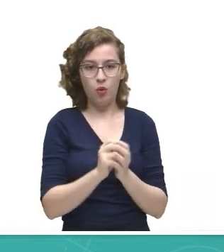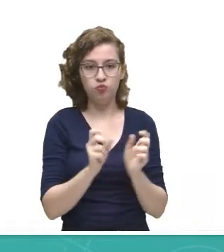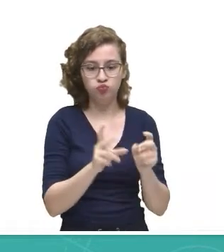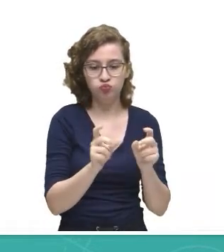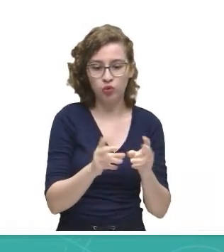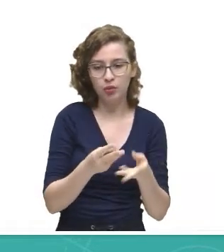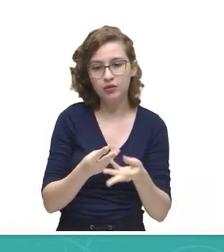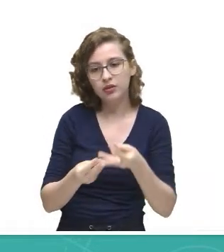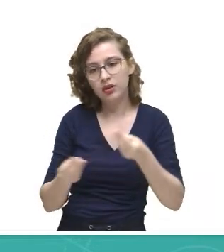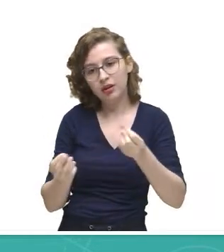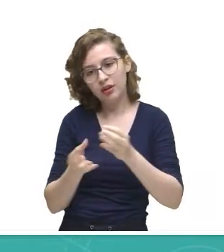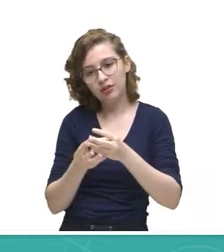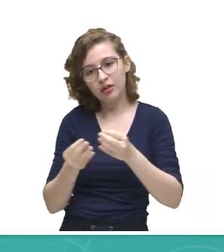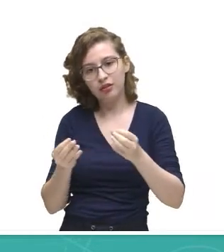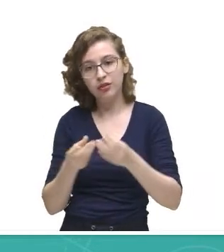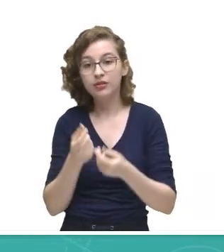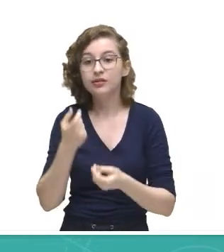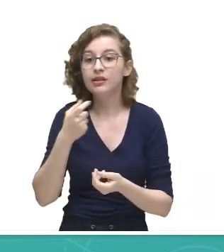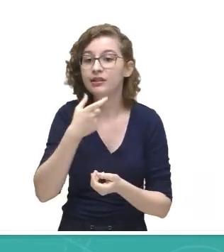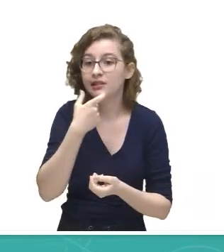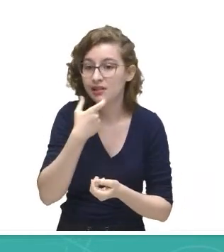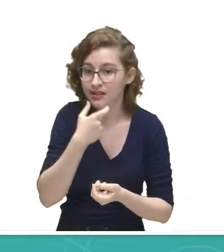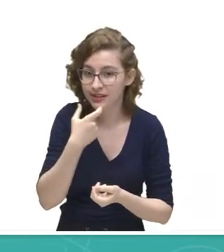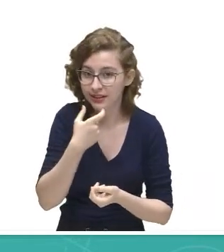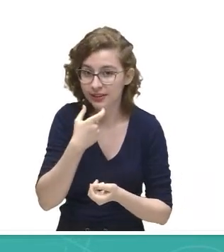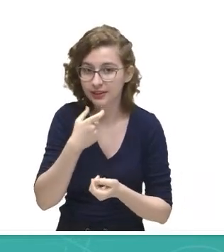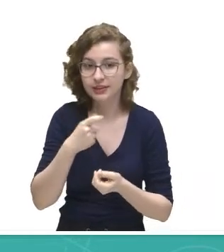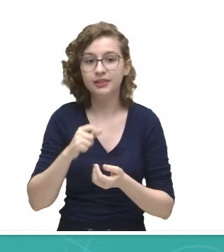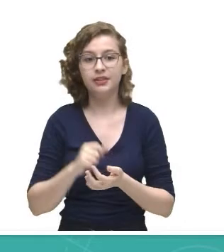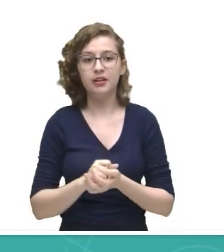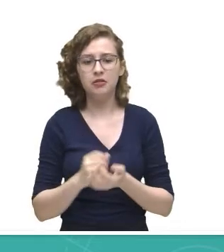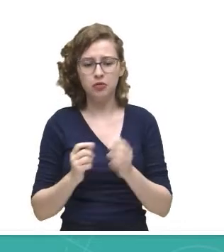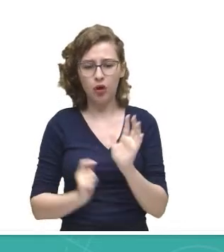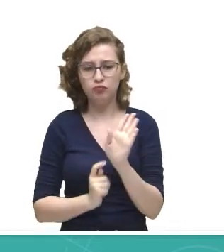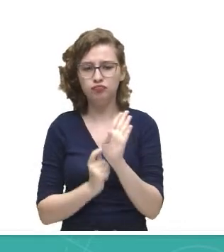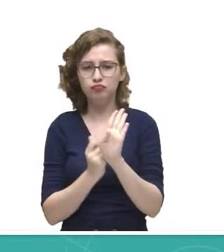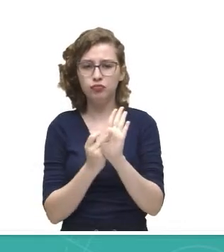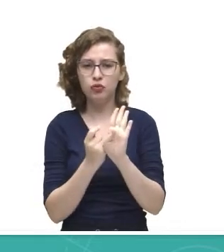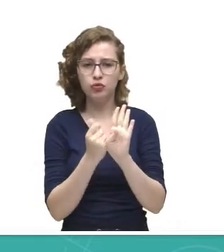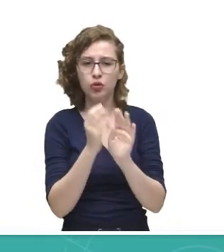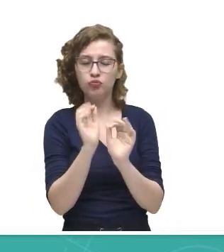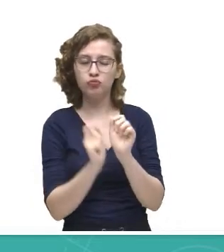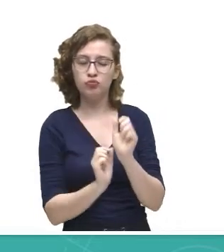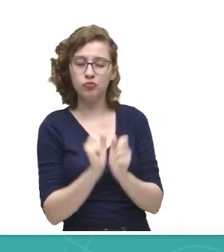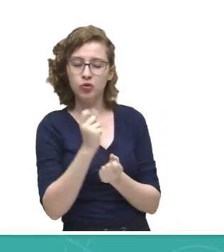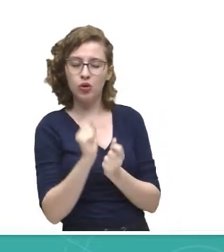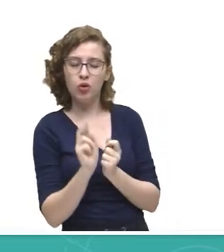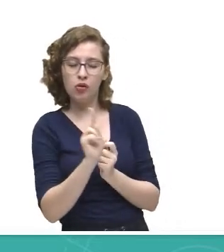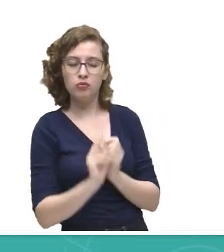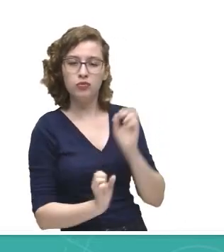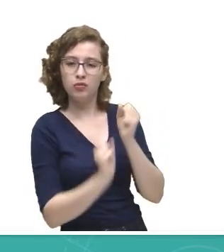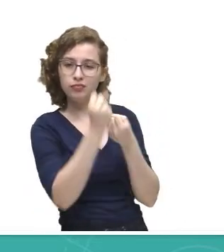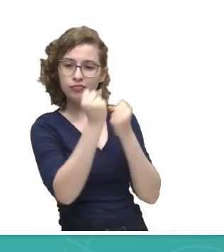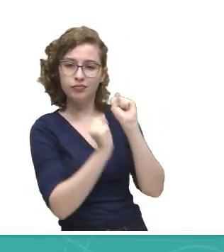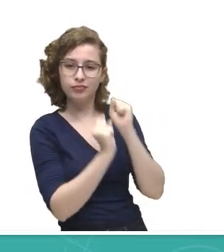na Inglaterra levou os burgueses a começarem a utilizar inovações técnicas em suas manufaturas, colocando a